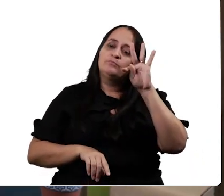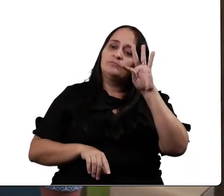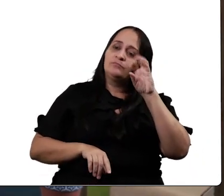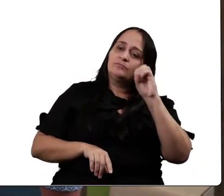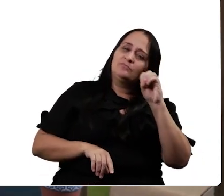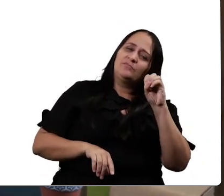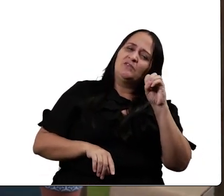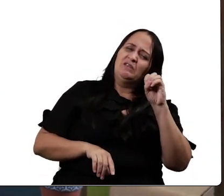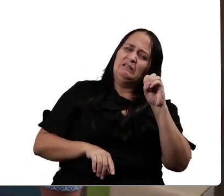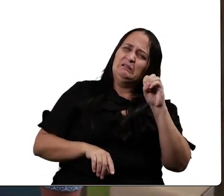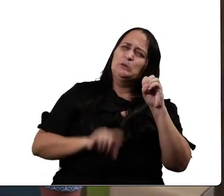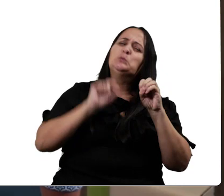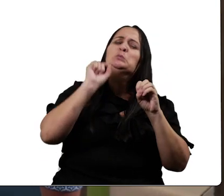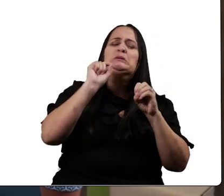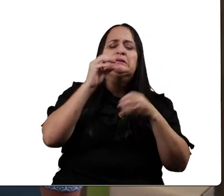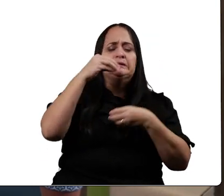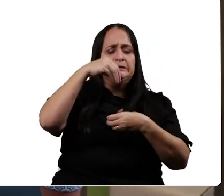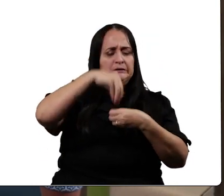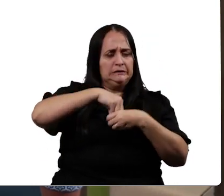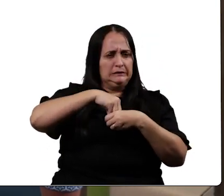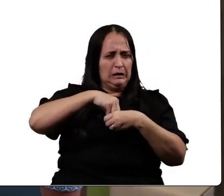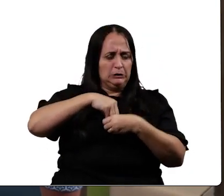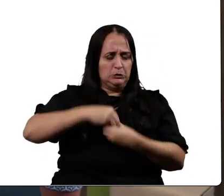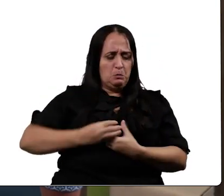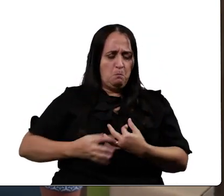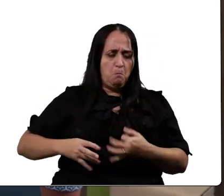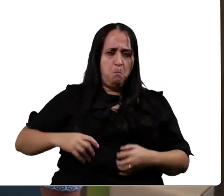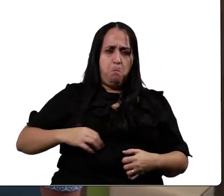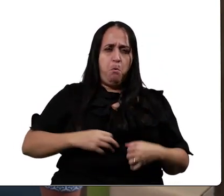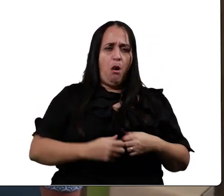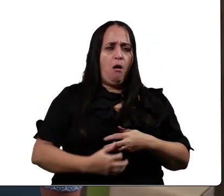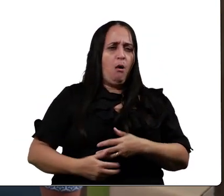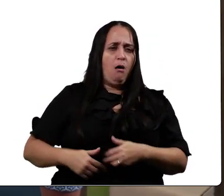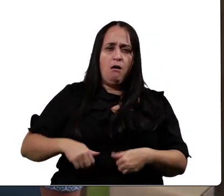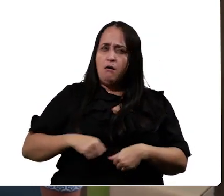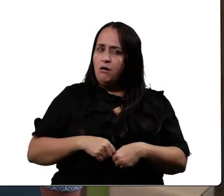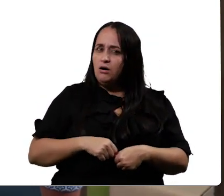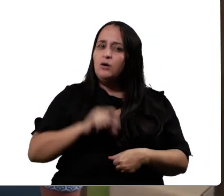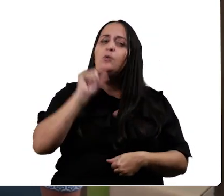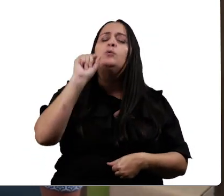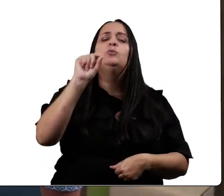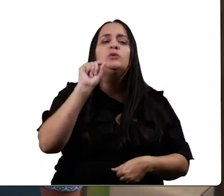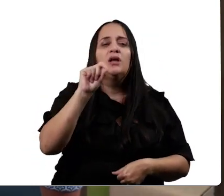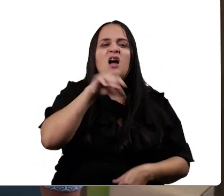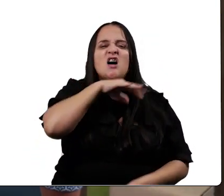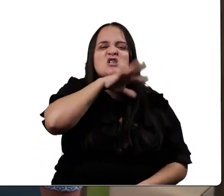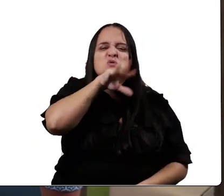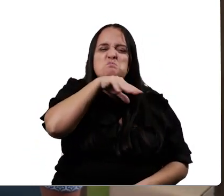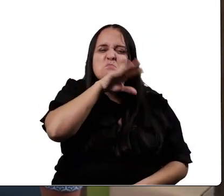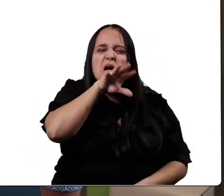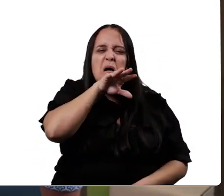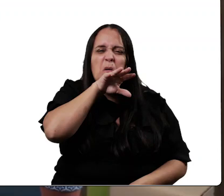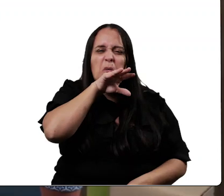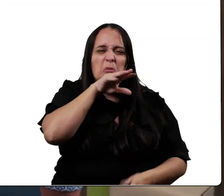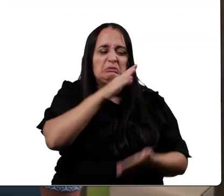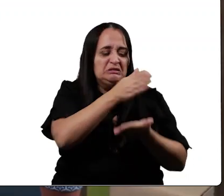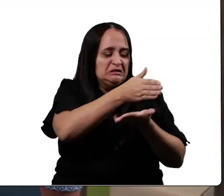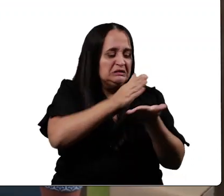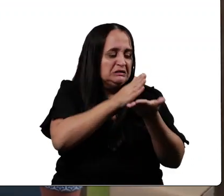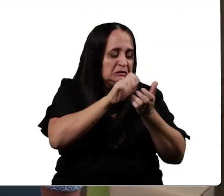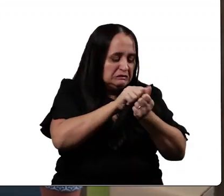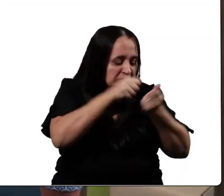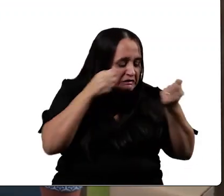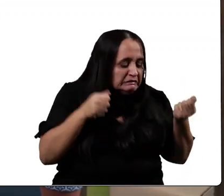as vísceras de um animal. Também, quando fala minha mãe fez uma fatada, sim, fato também